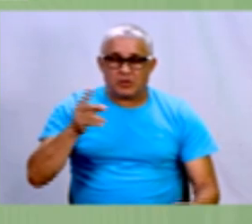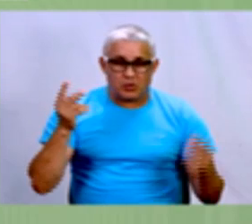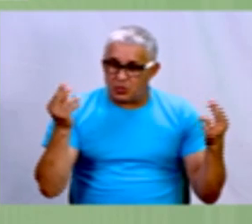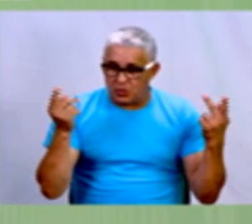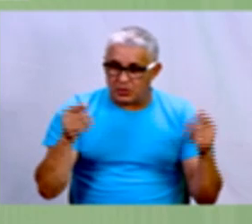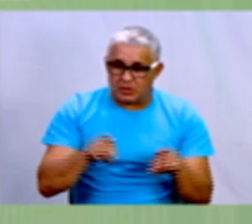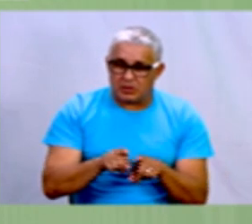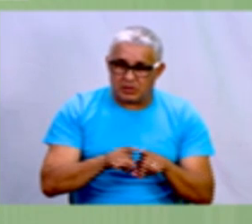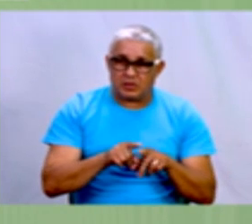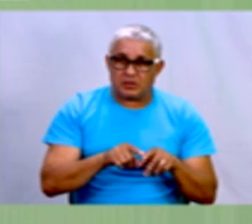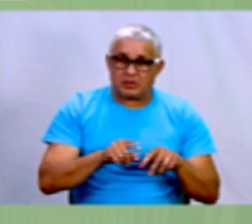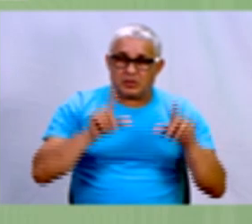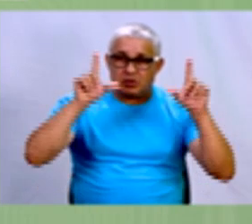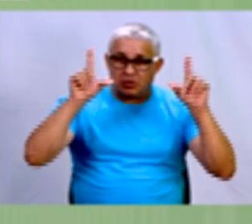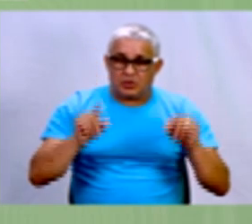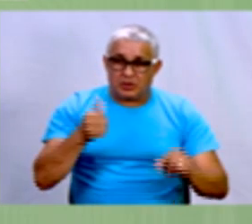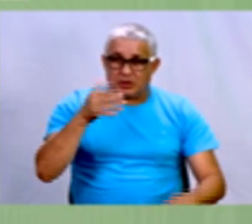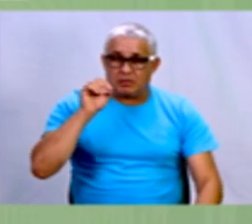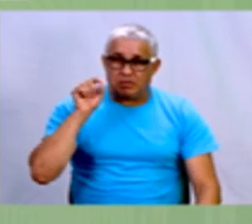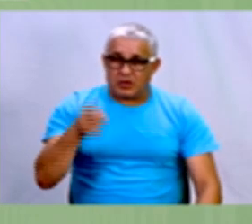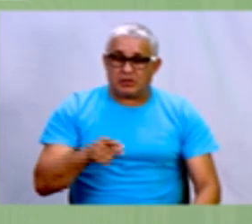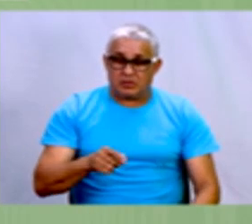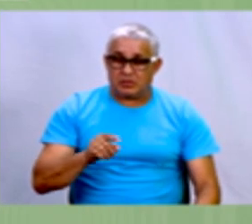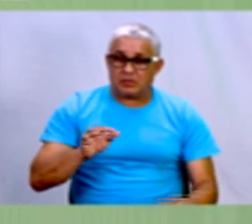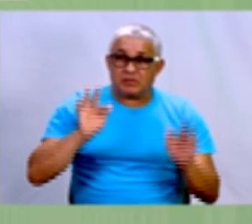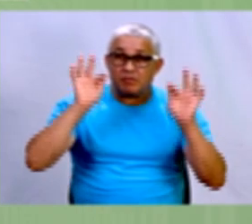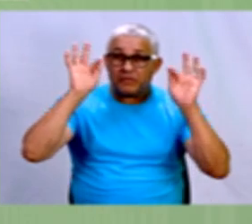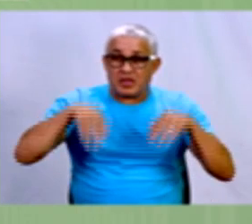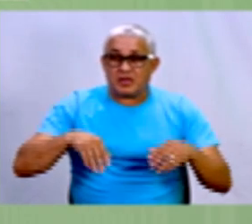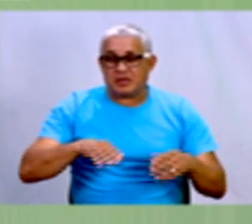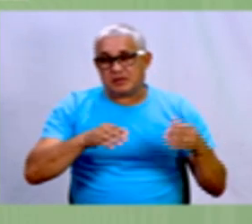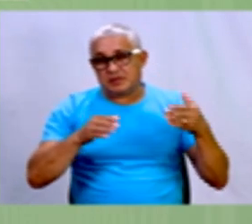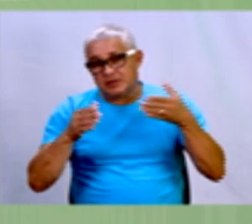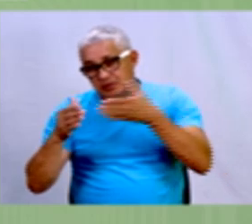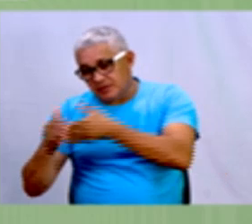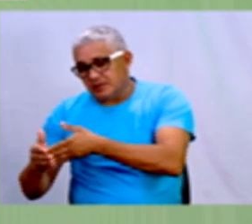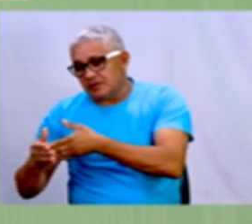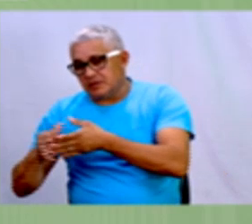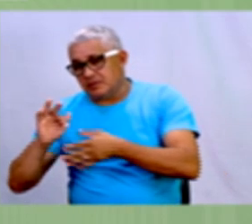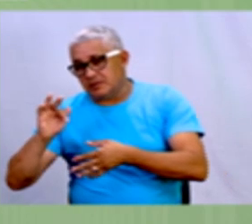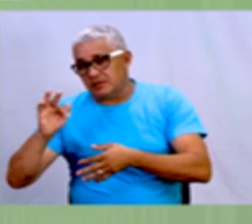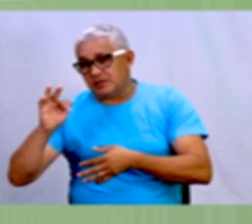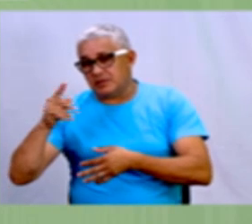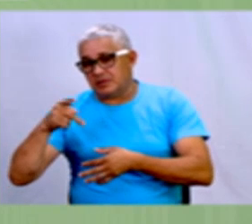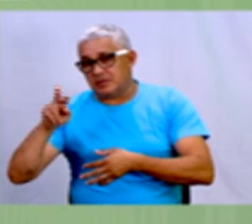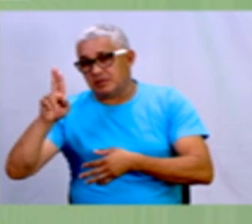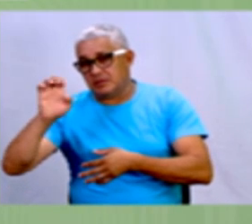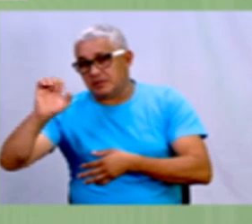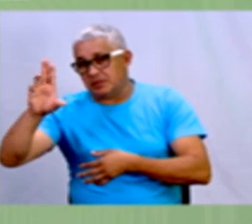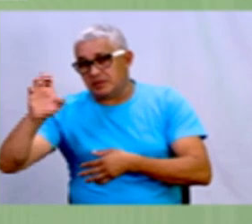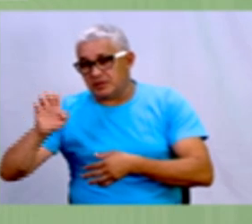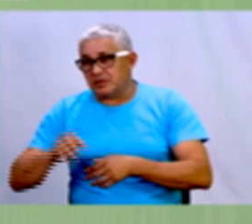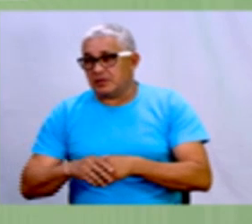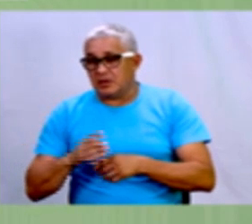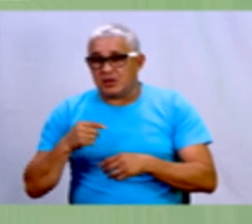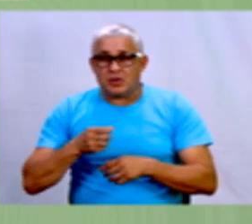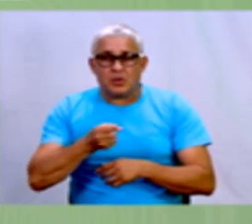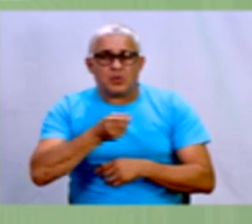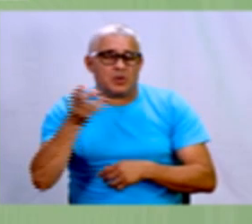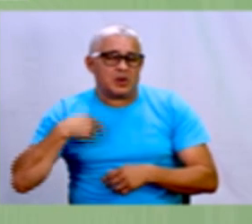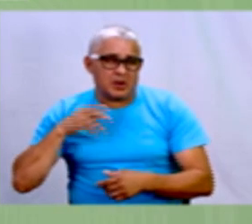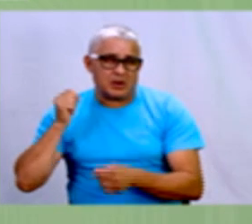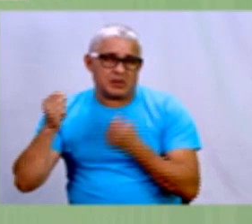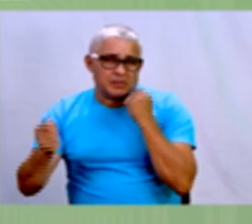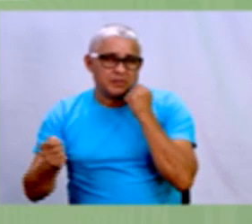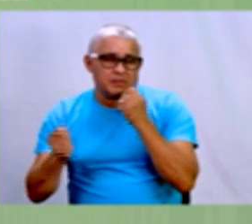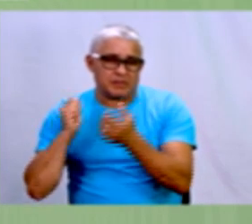gente amortizou 10 mil quando chegou no final e aqui no sistema Price também. Qual foi a diferença aí? Olha quanto que eu paguei de